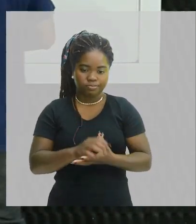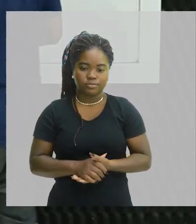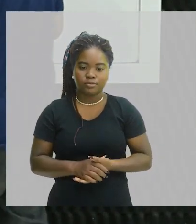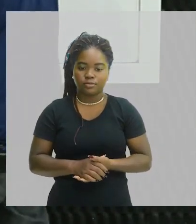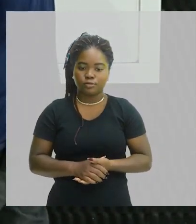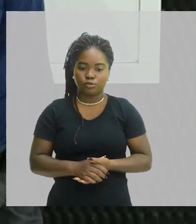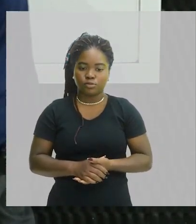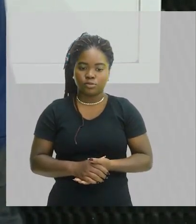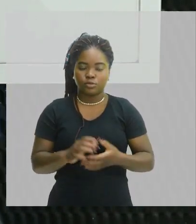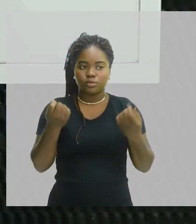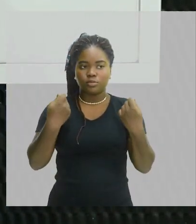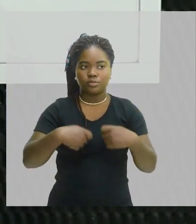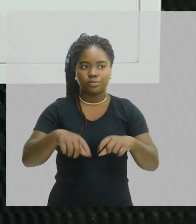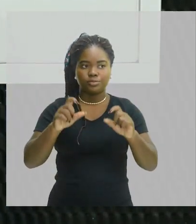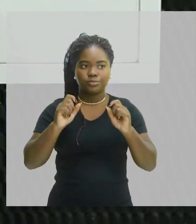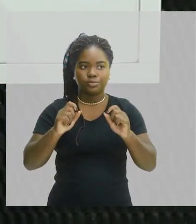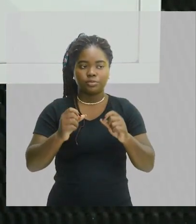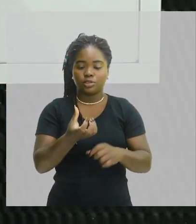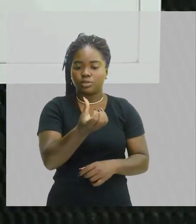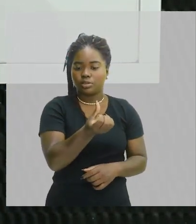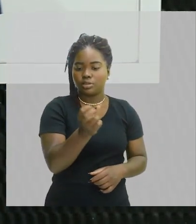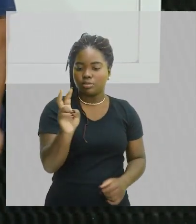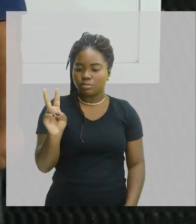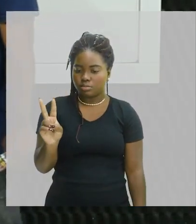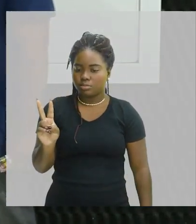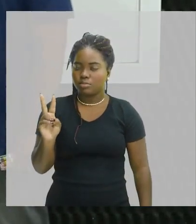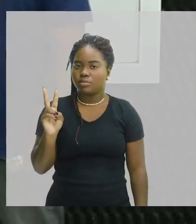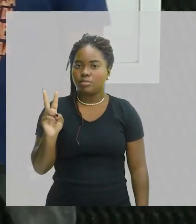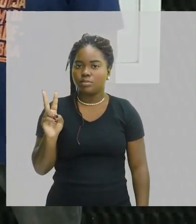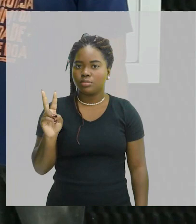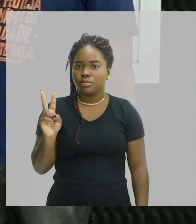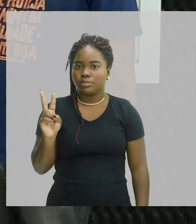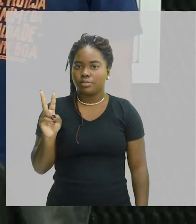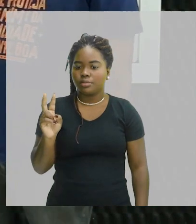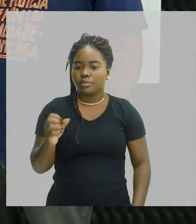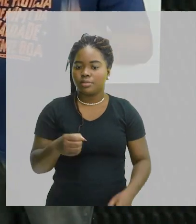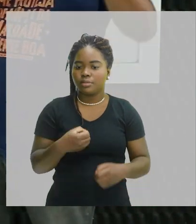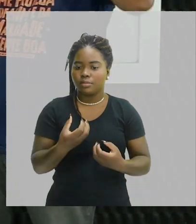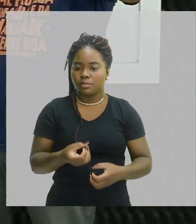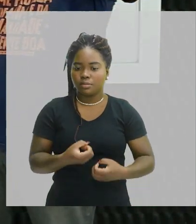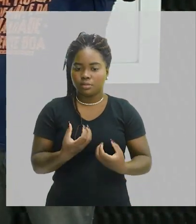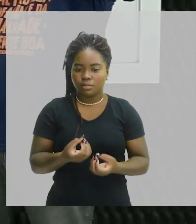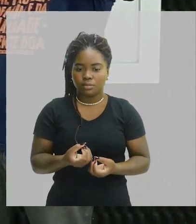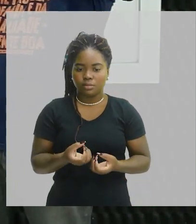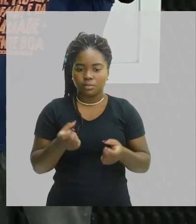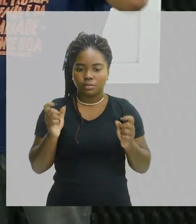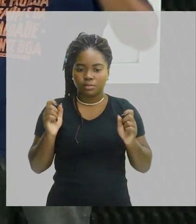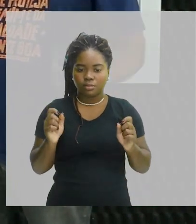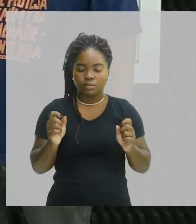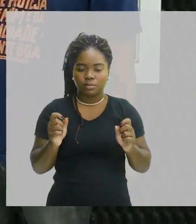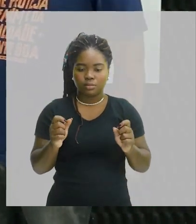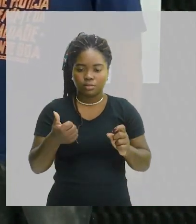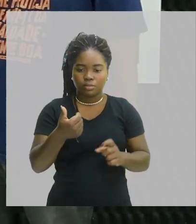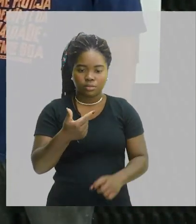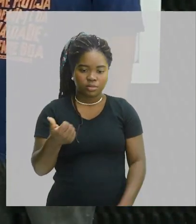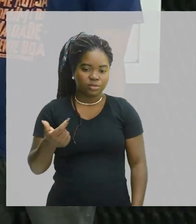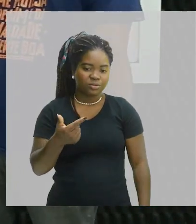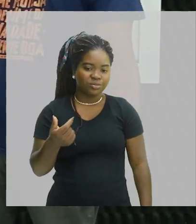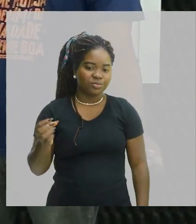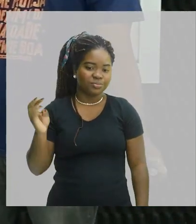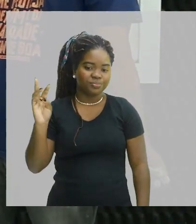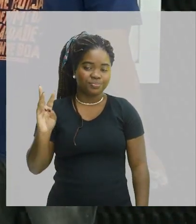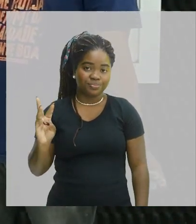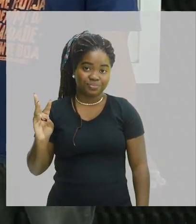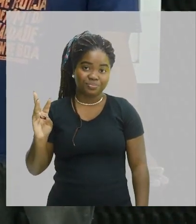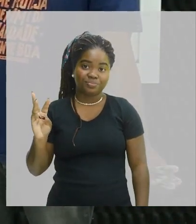nós temos que alcançar os 6 volts para poder ele produzir aí os 12 watts